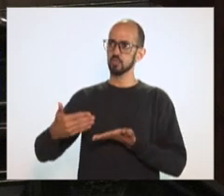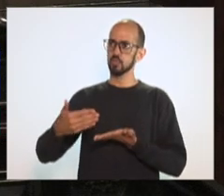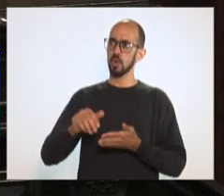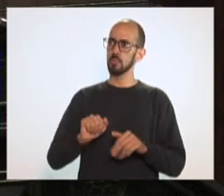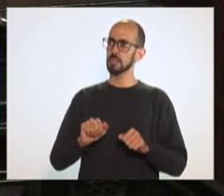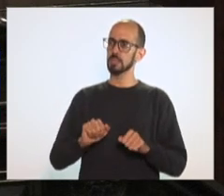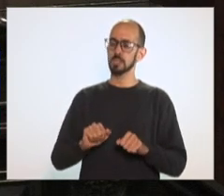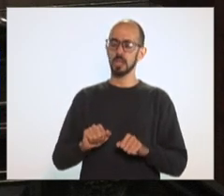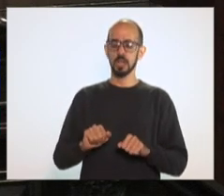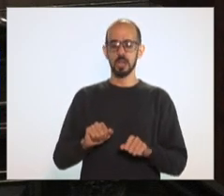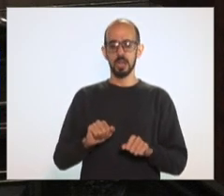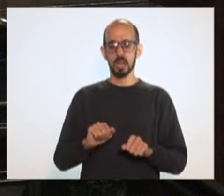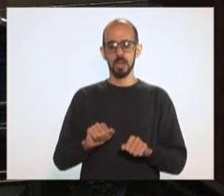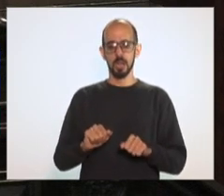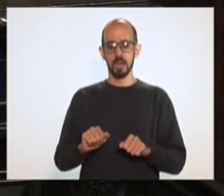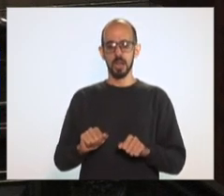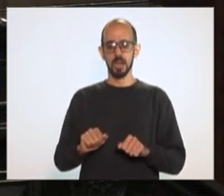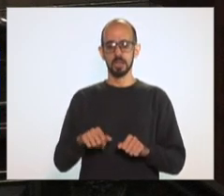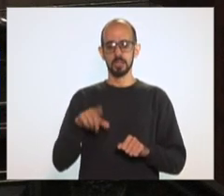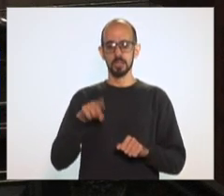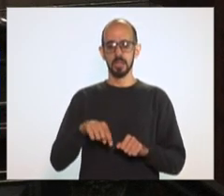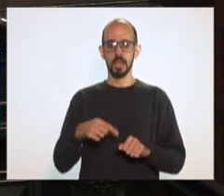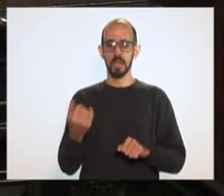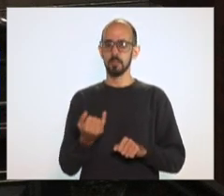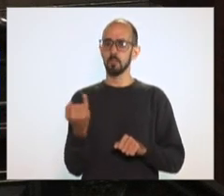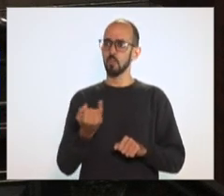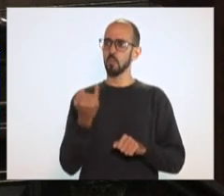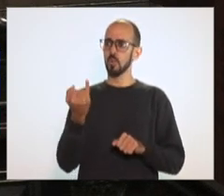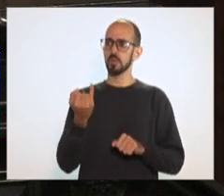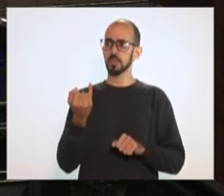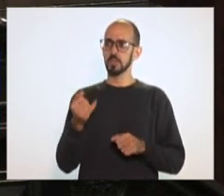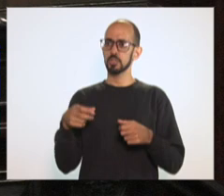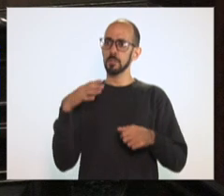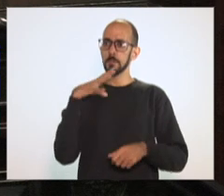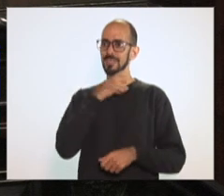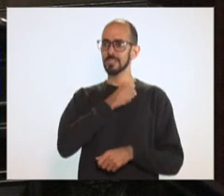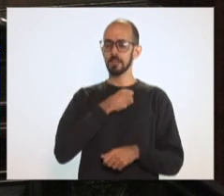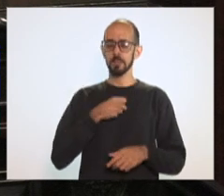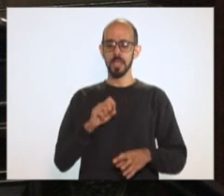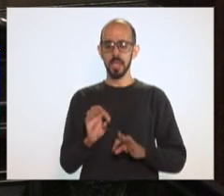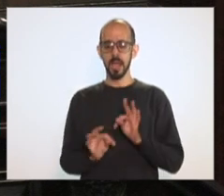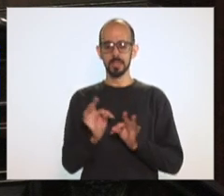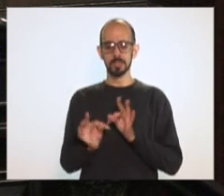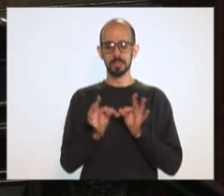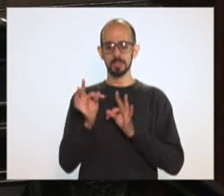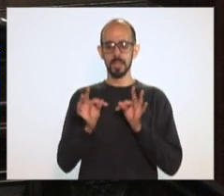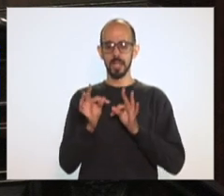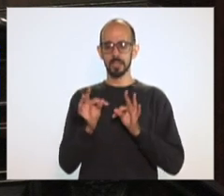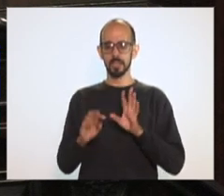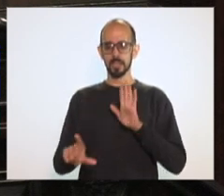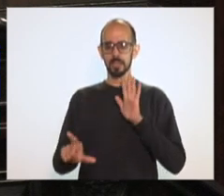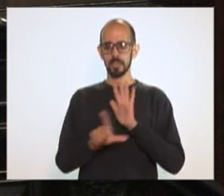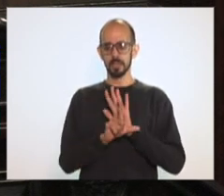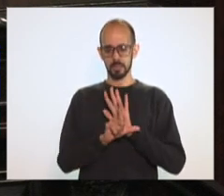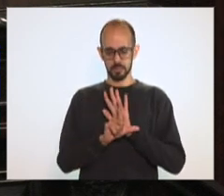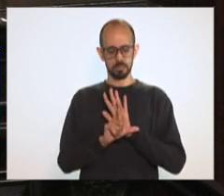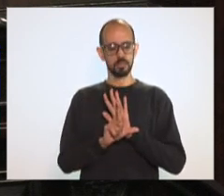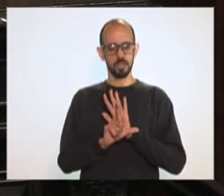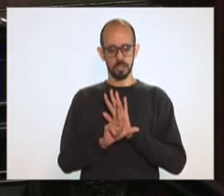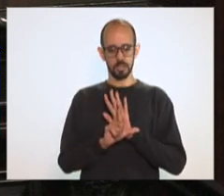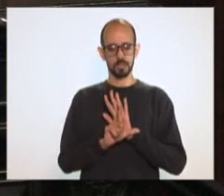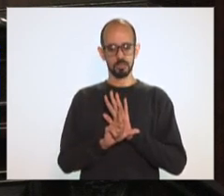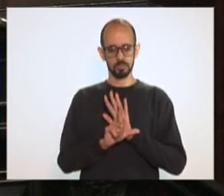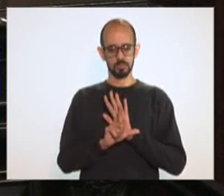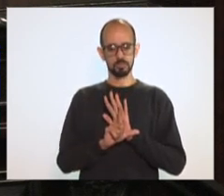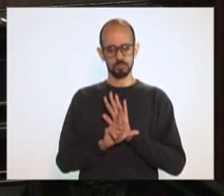que está consubstanciada na técnica, na boa técnica da redação legislativa. E,